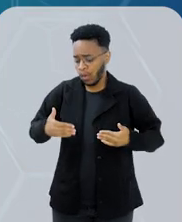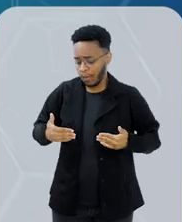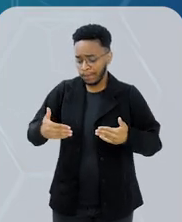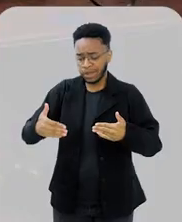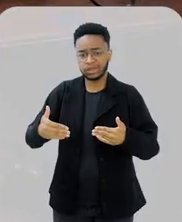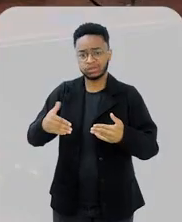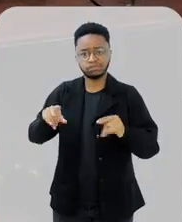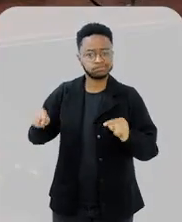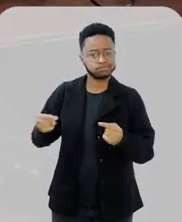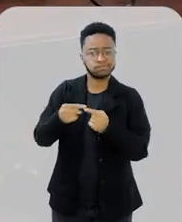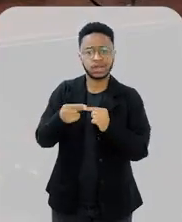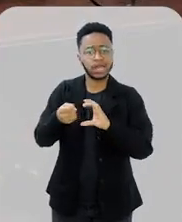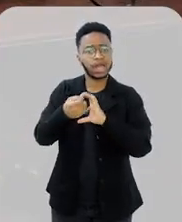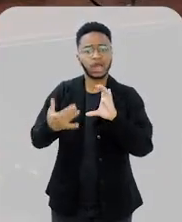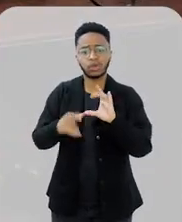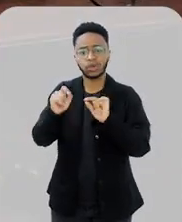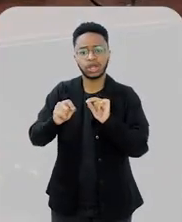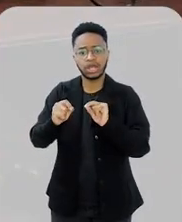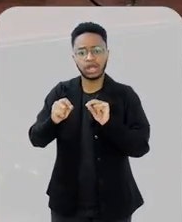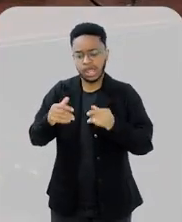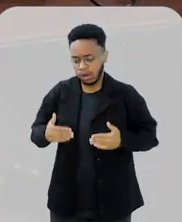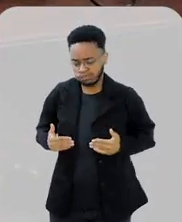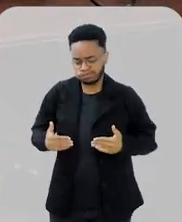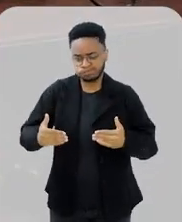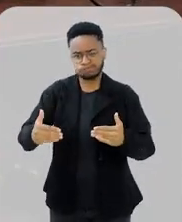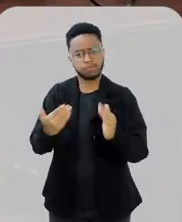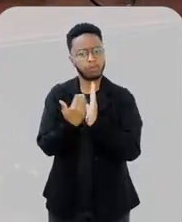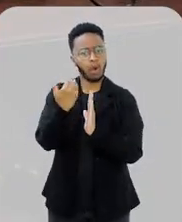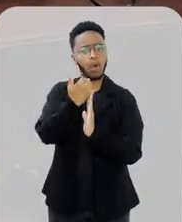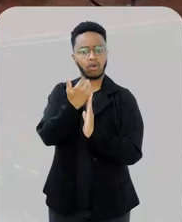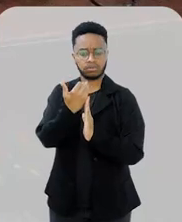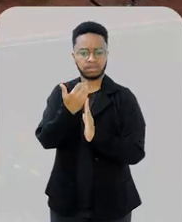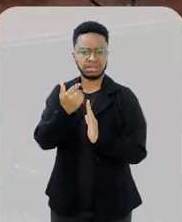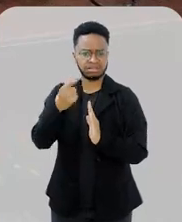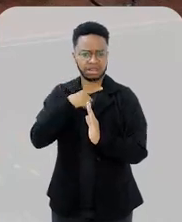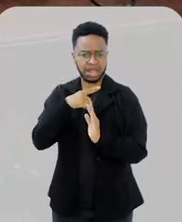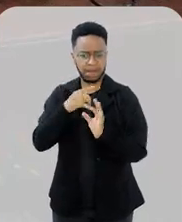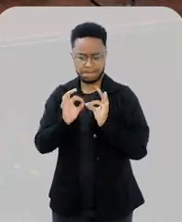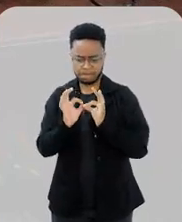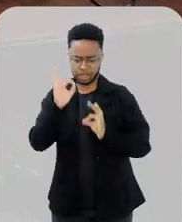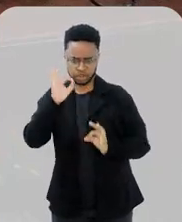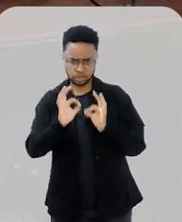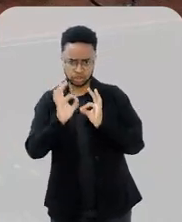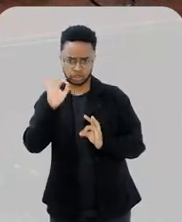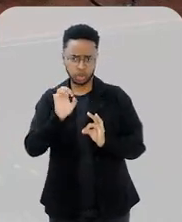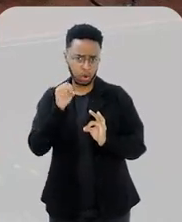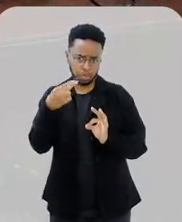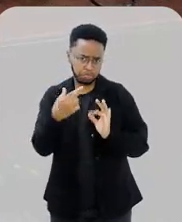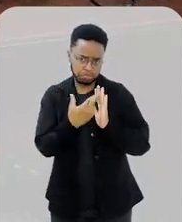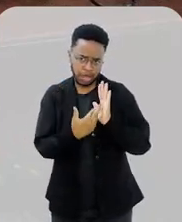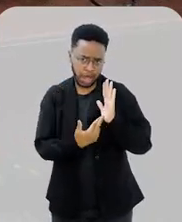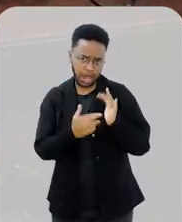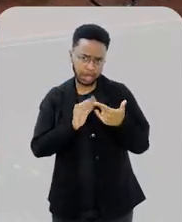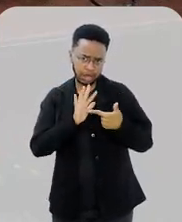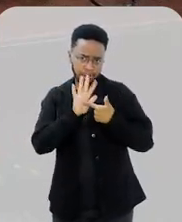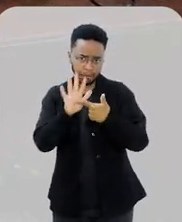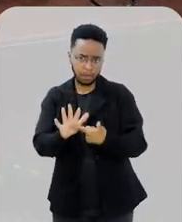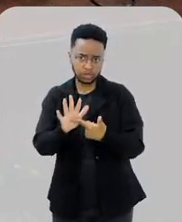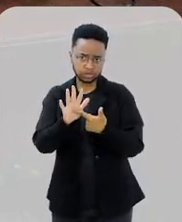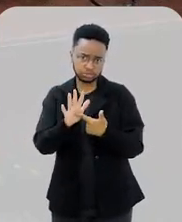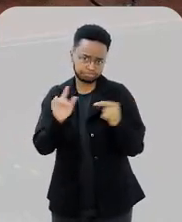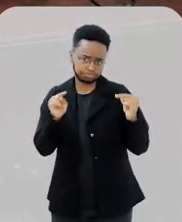ela é considerada gigante aí no gigantismo? Existe alguma medida, algum parâmetro